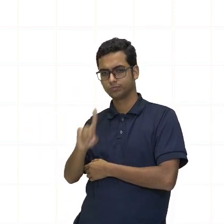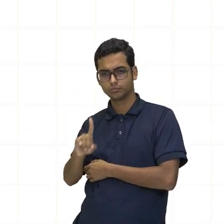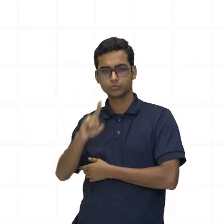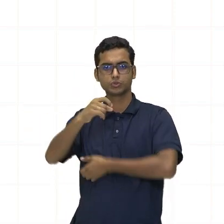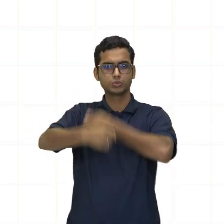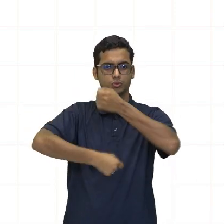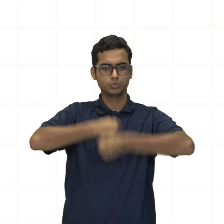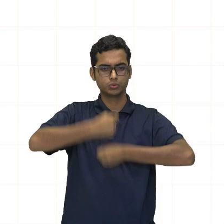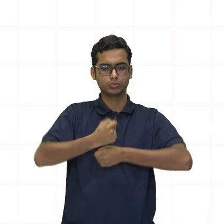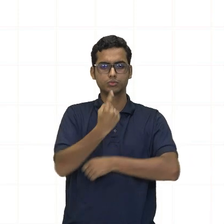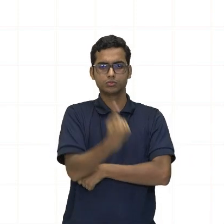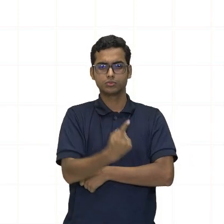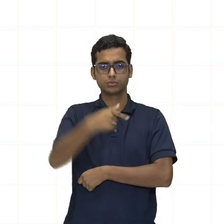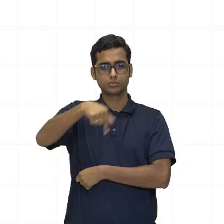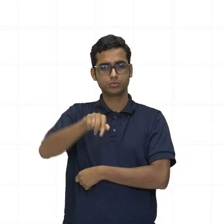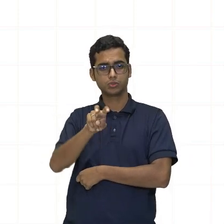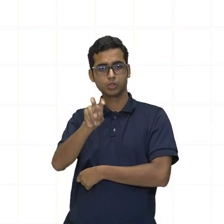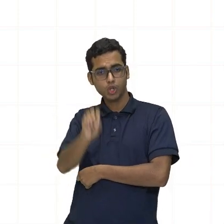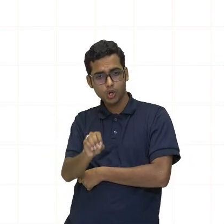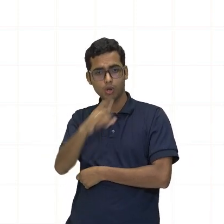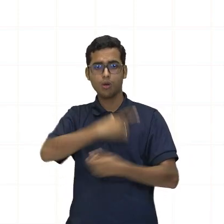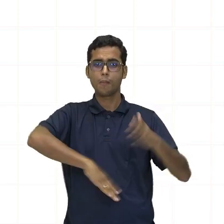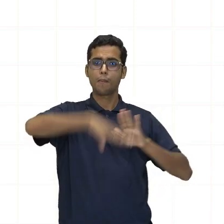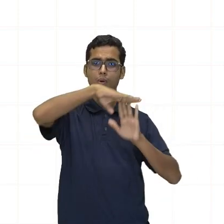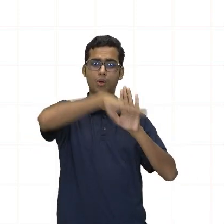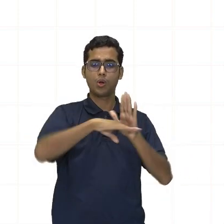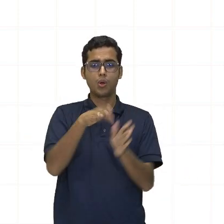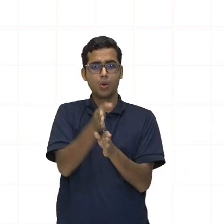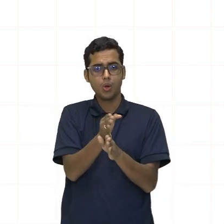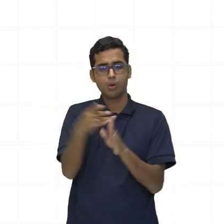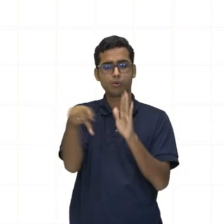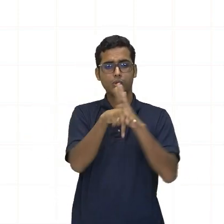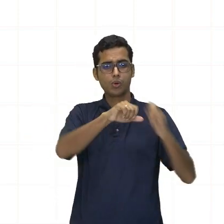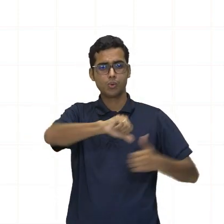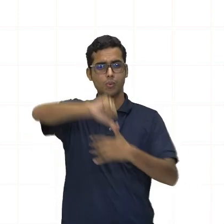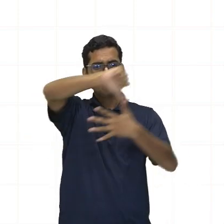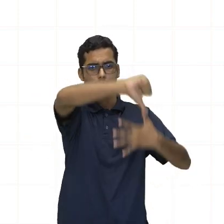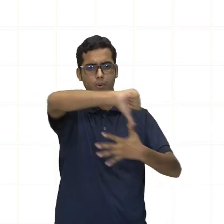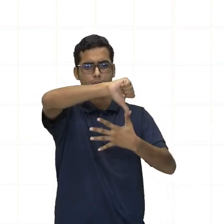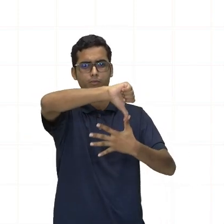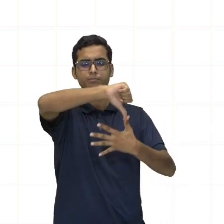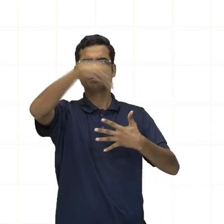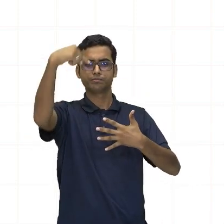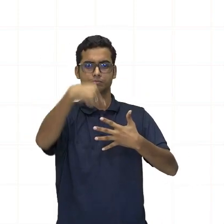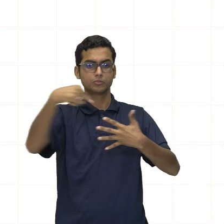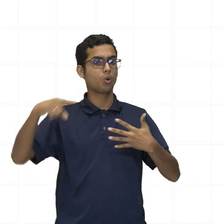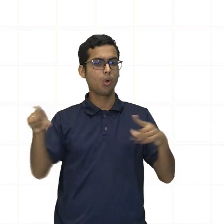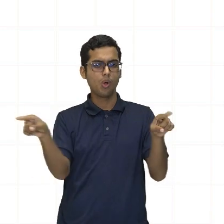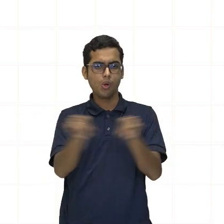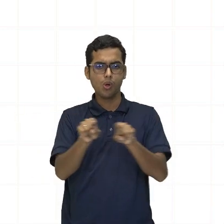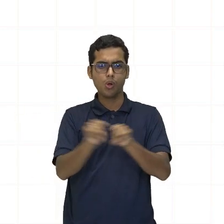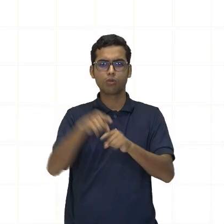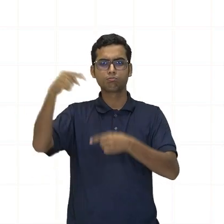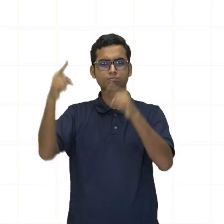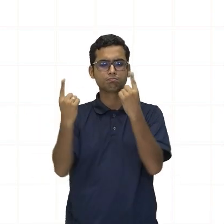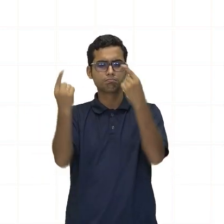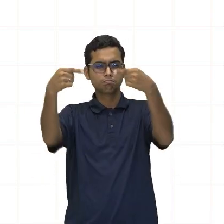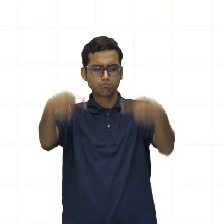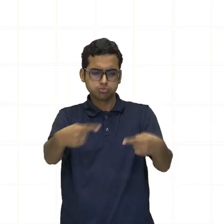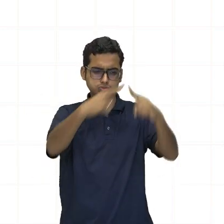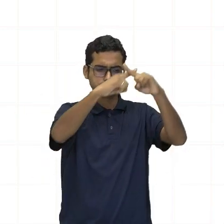1750, que redefiniram as fronteiras da América do Sul e buscaram resolver